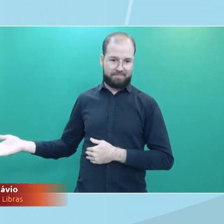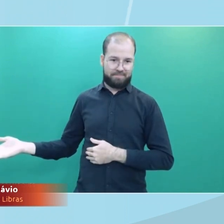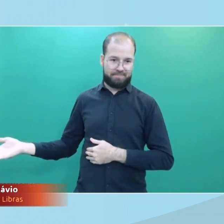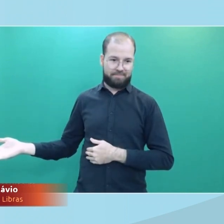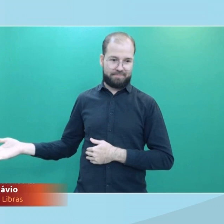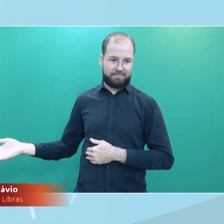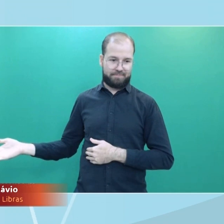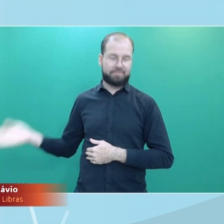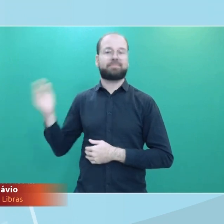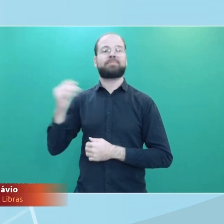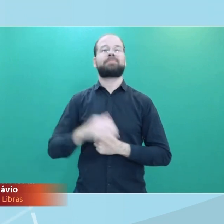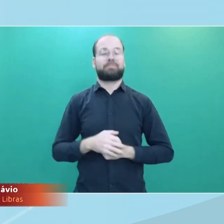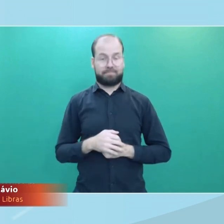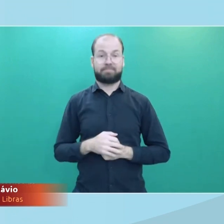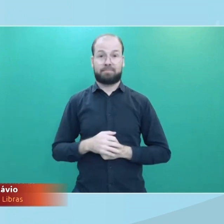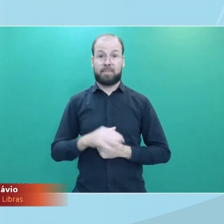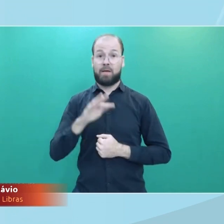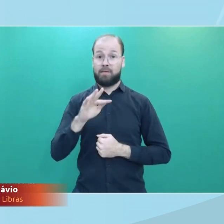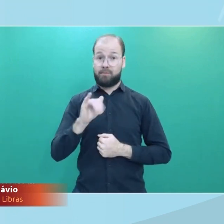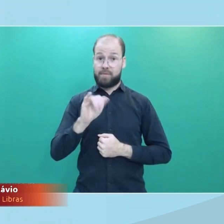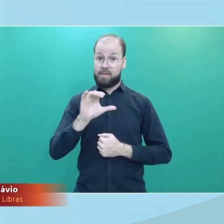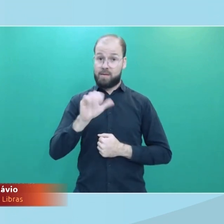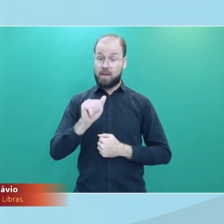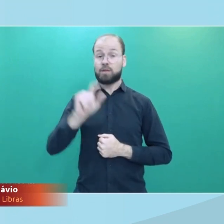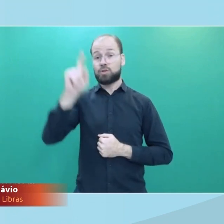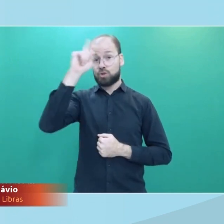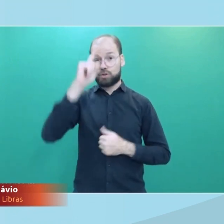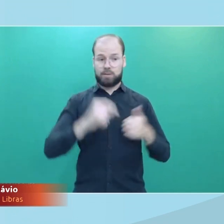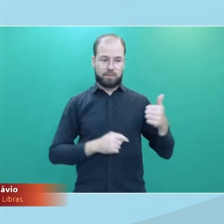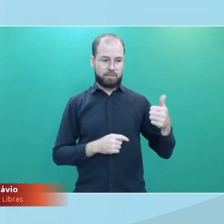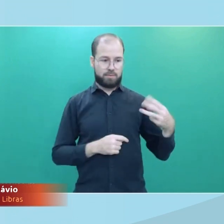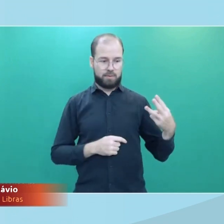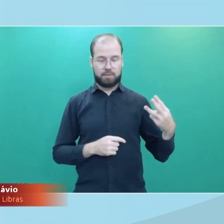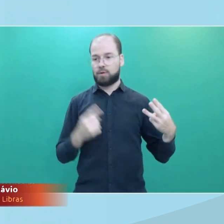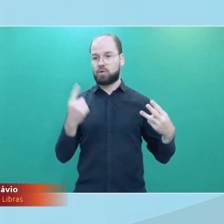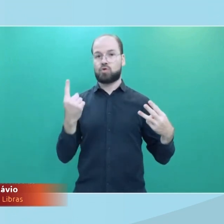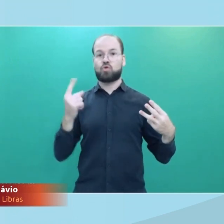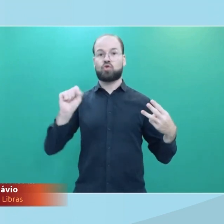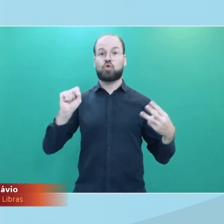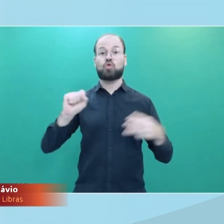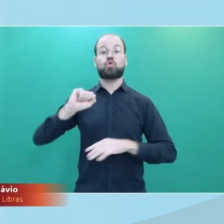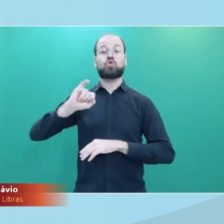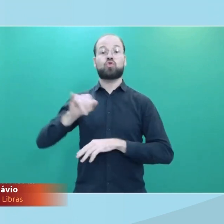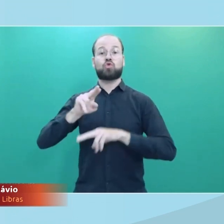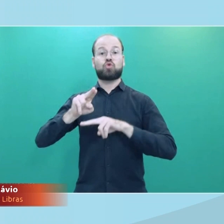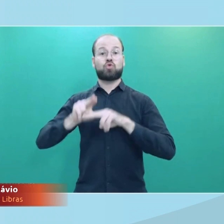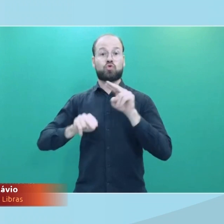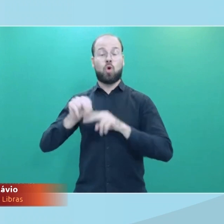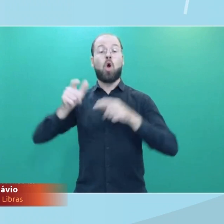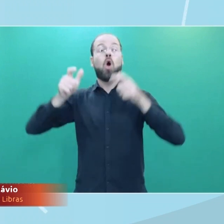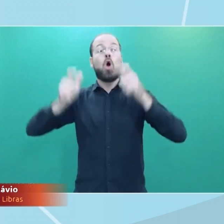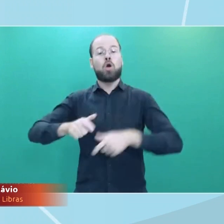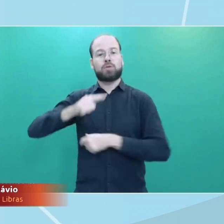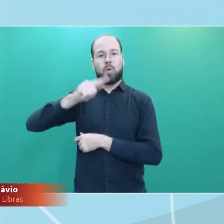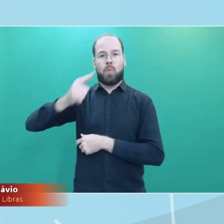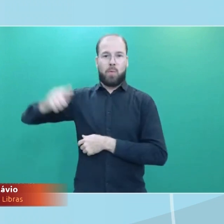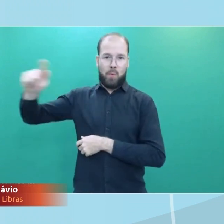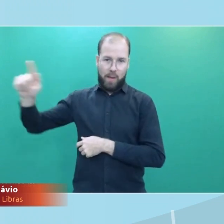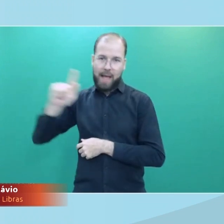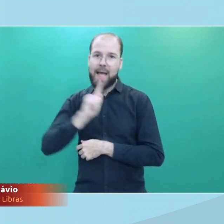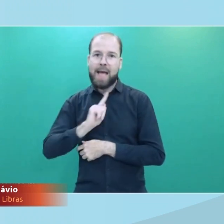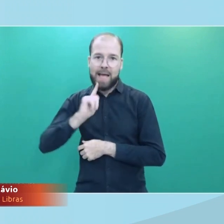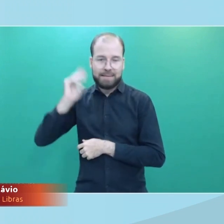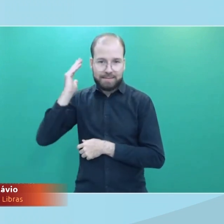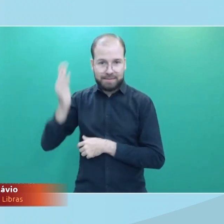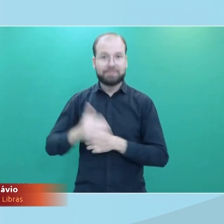fica.go.gov.br. E o FICA vai ser realizado entre 13 e 18 de junho, na cidade de Goiás. Foi com essas dicas que eu finalizo